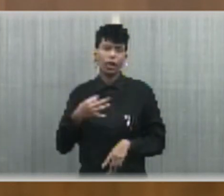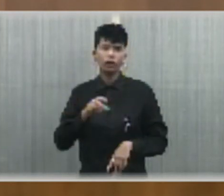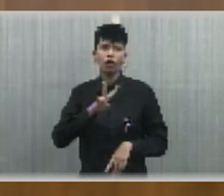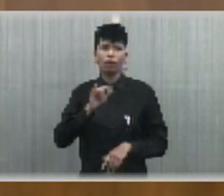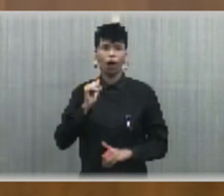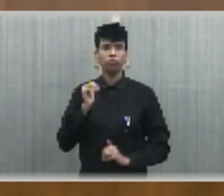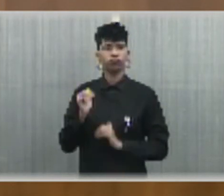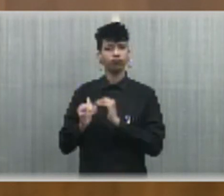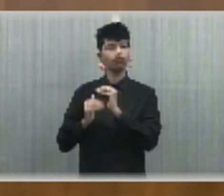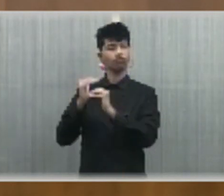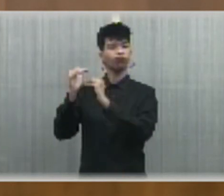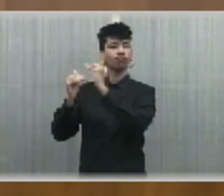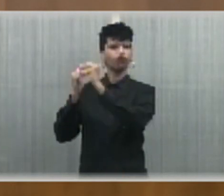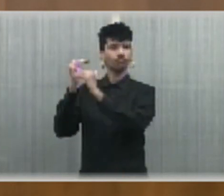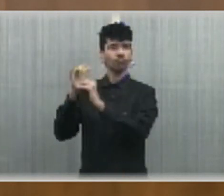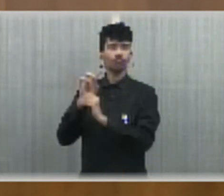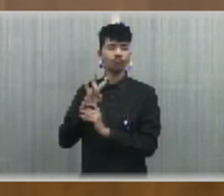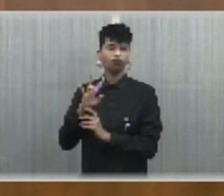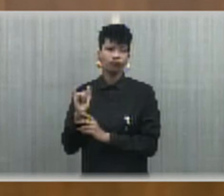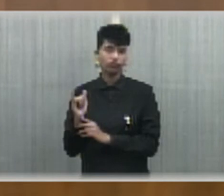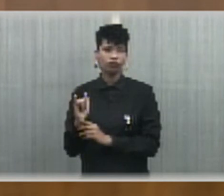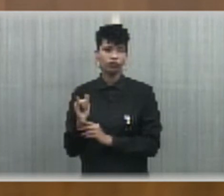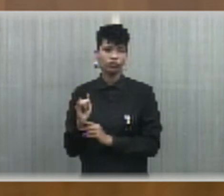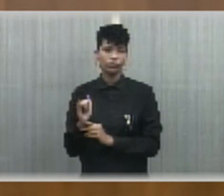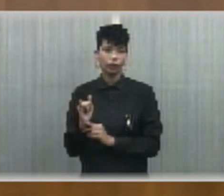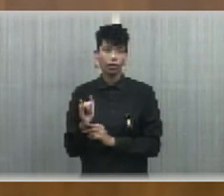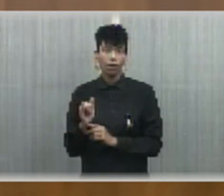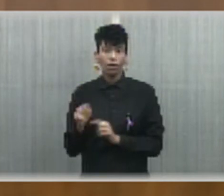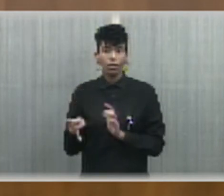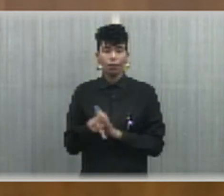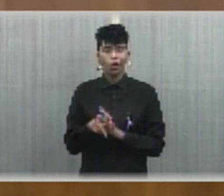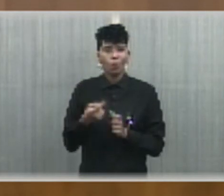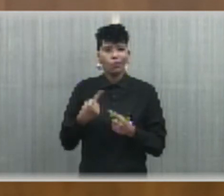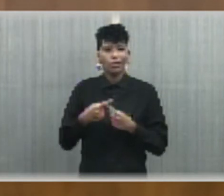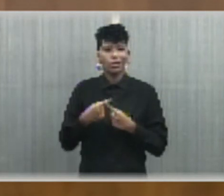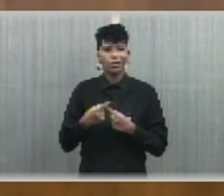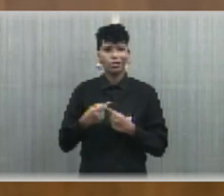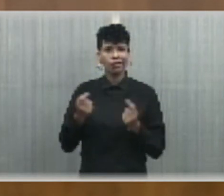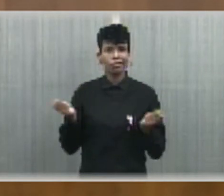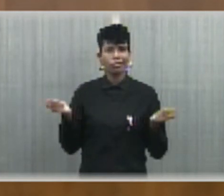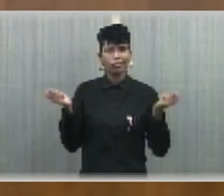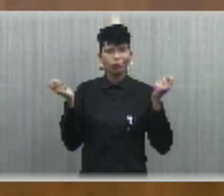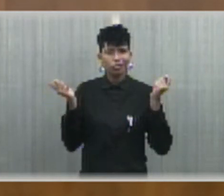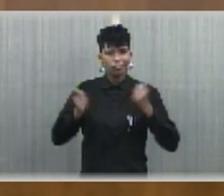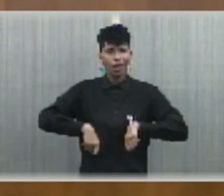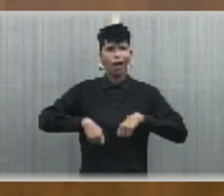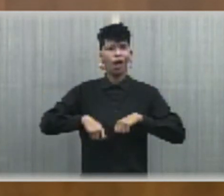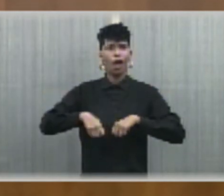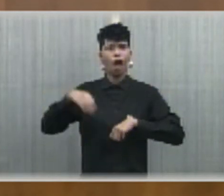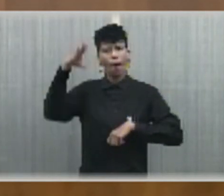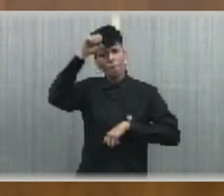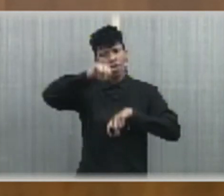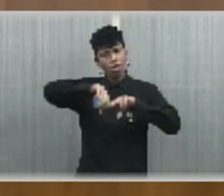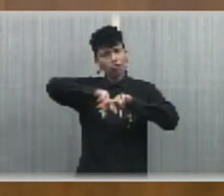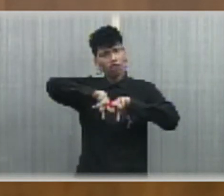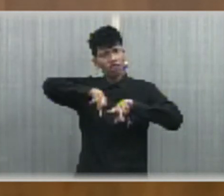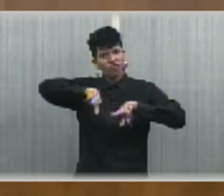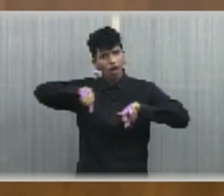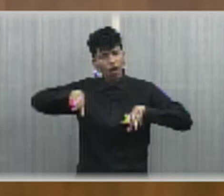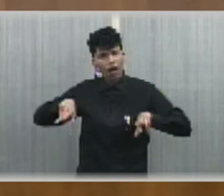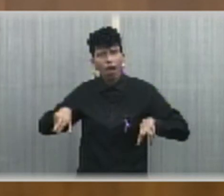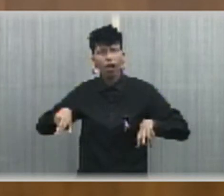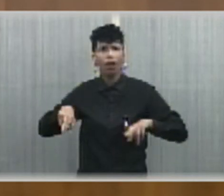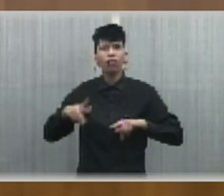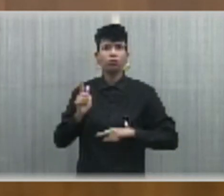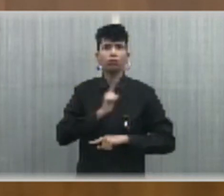crescer. Ela vai crescer. Porque somente através da educação, da capacitação, né? A pessoa ter